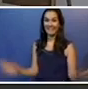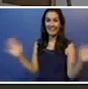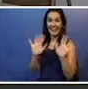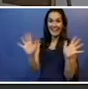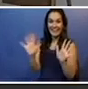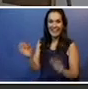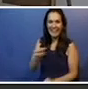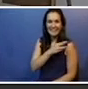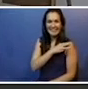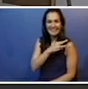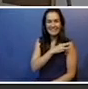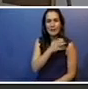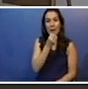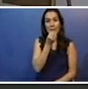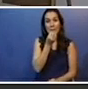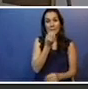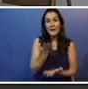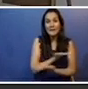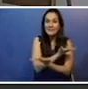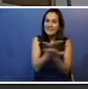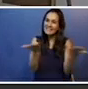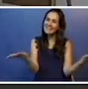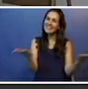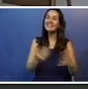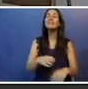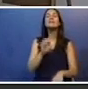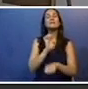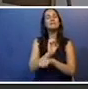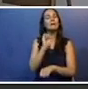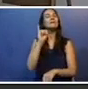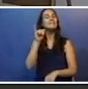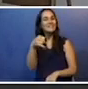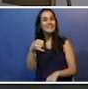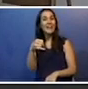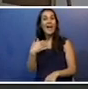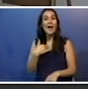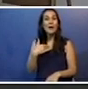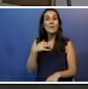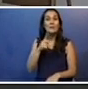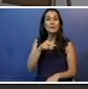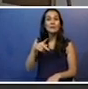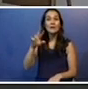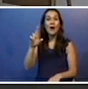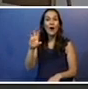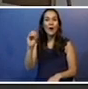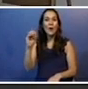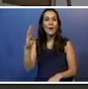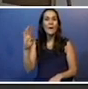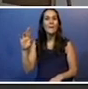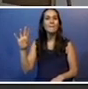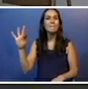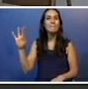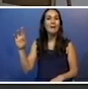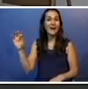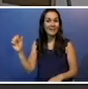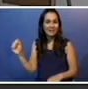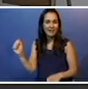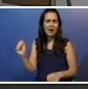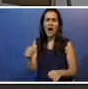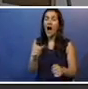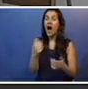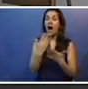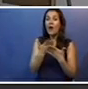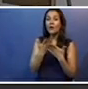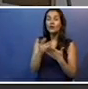Olá, terceiro ano, tudo bem com vocês? Eu espero que sim. Eu sou a professora Roberta, estou com vocês para mais uma aula